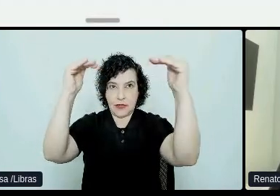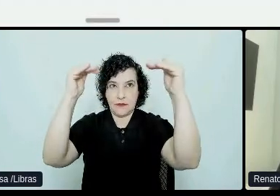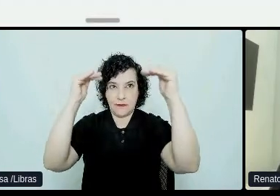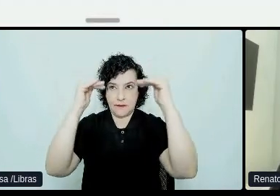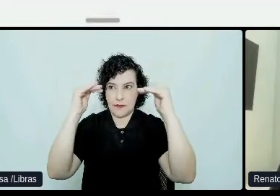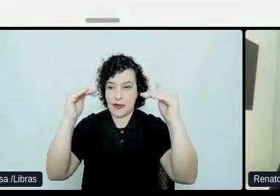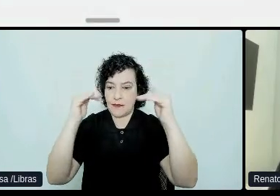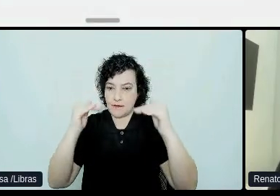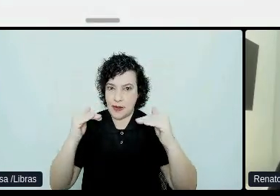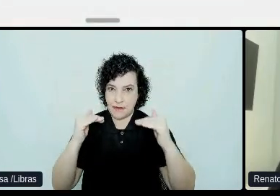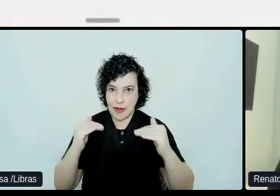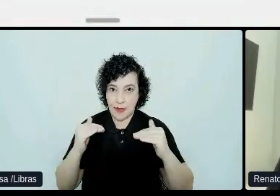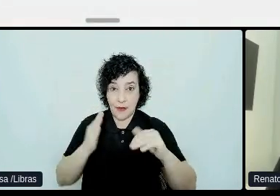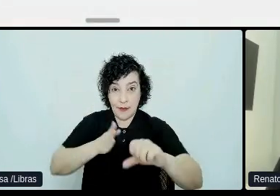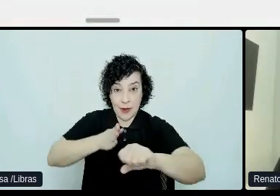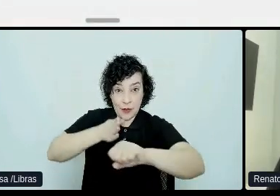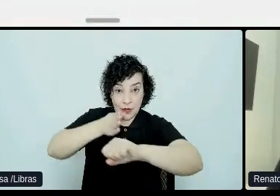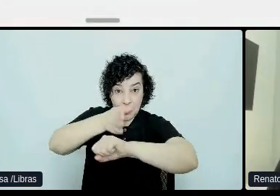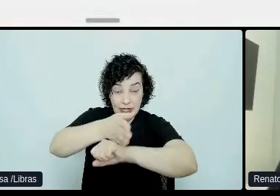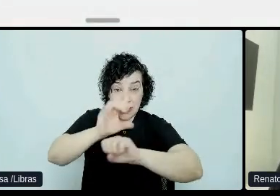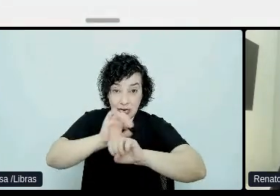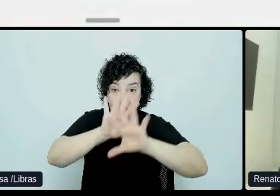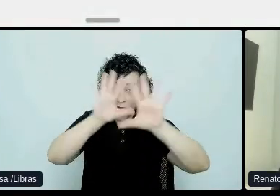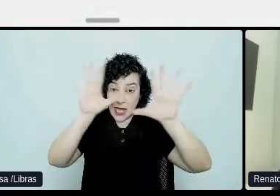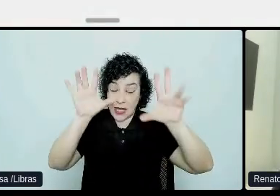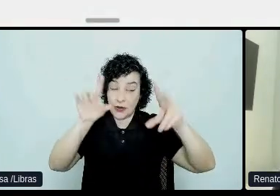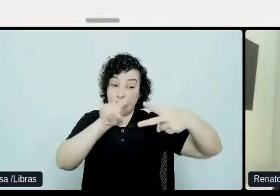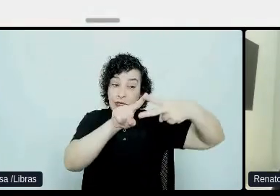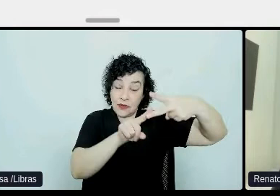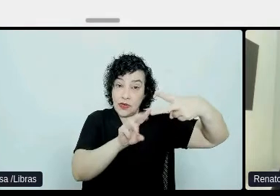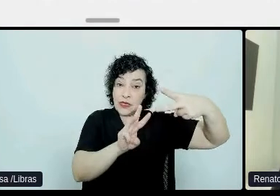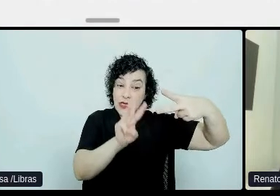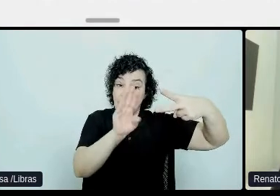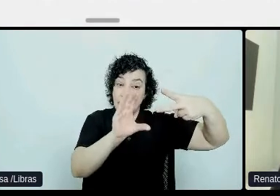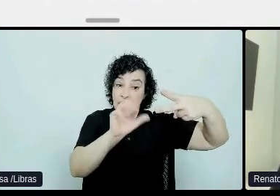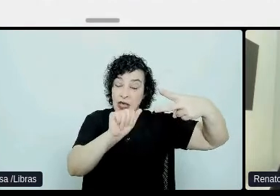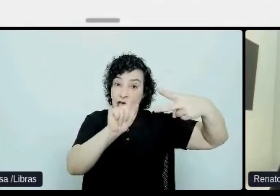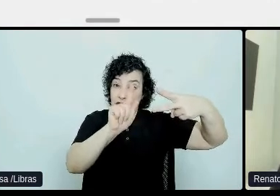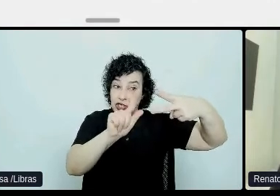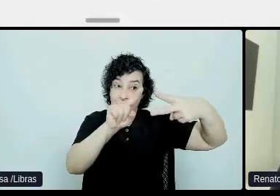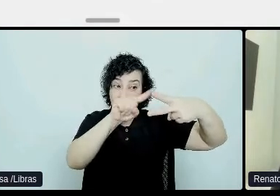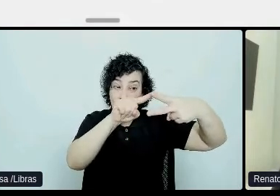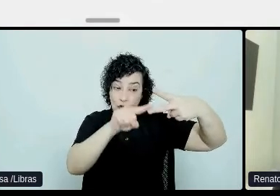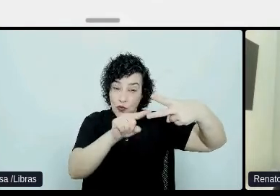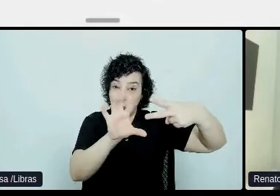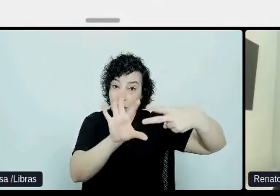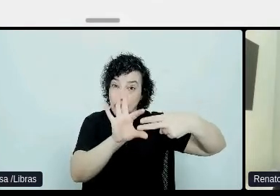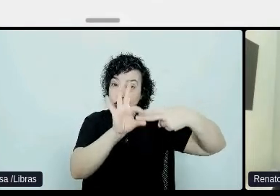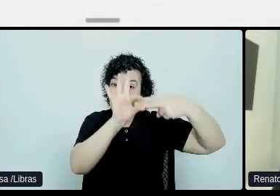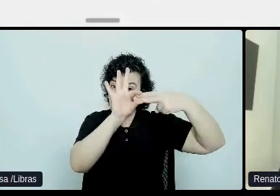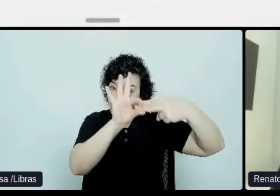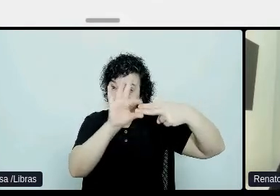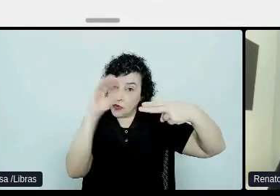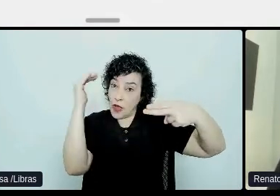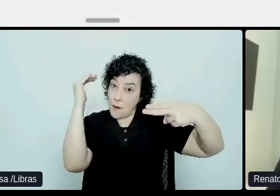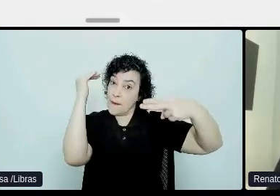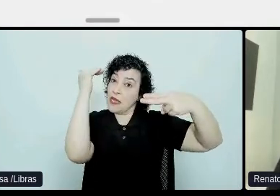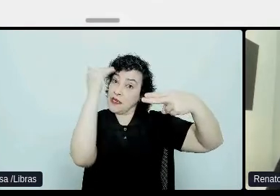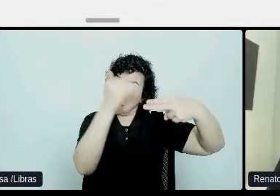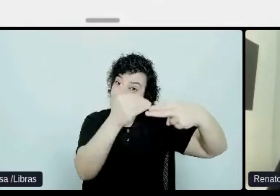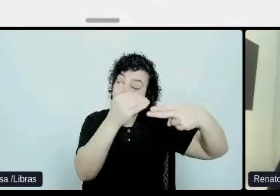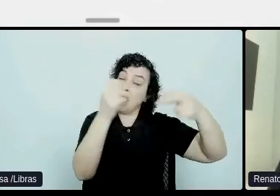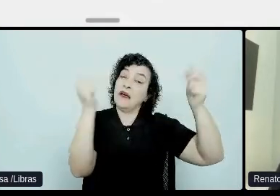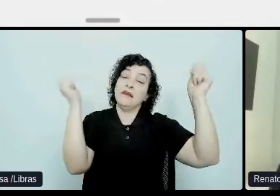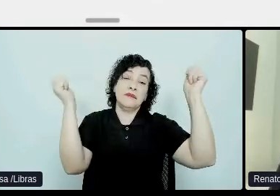entendível, tem dois itens da WCAG que, se você for pensar eles dois juntos sendo atendidos, você consegue atender esse